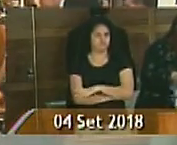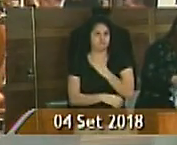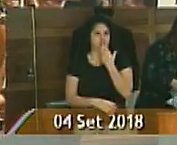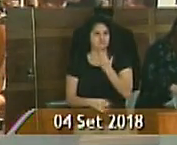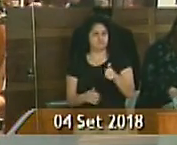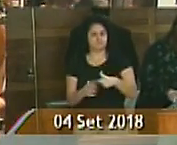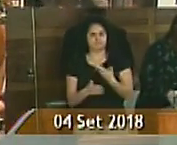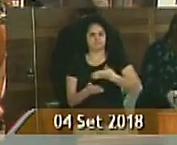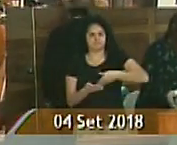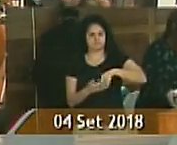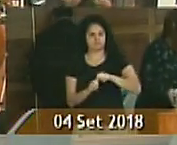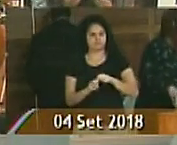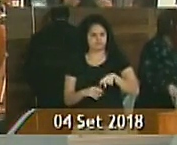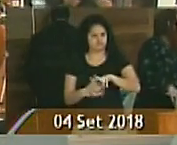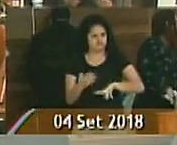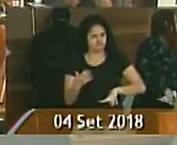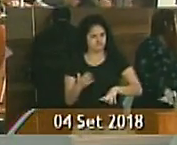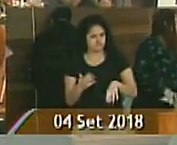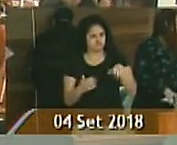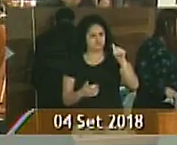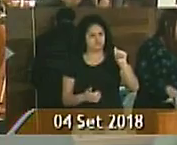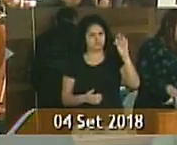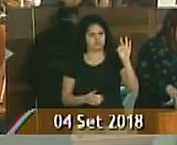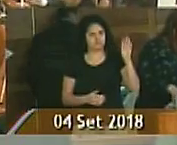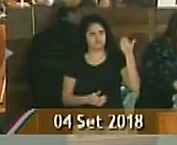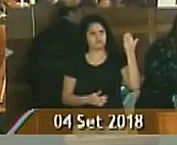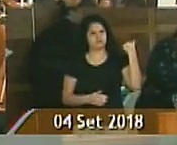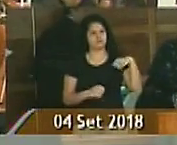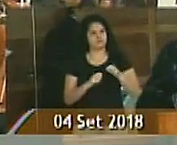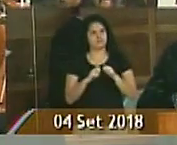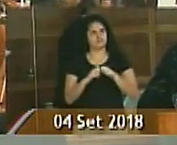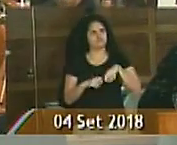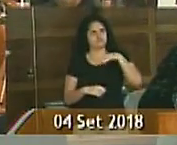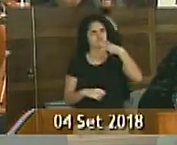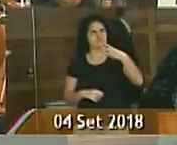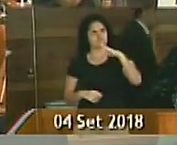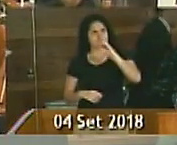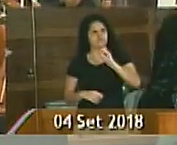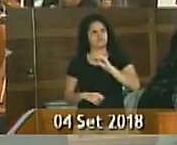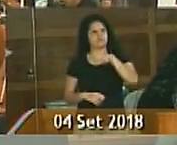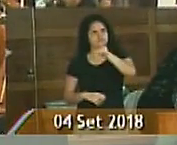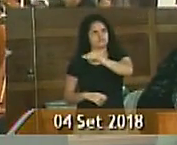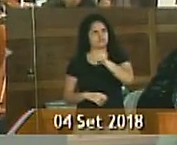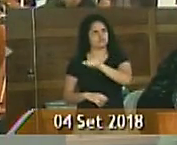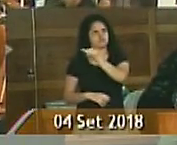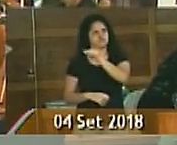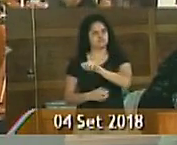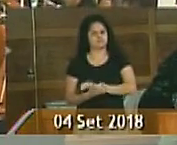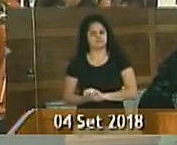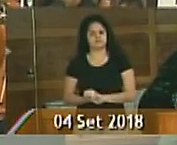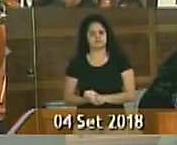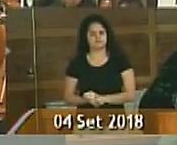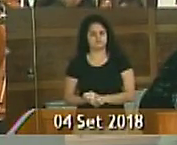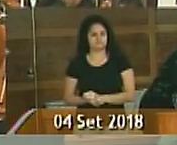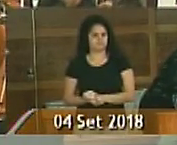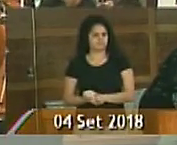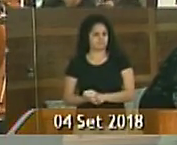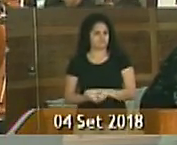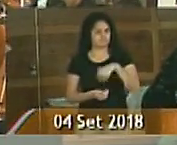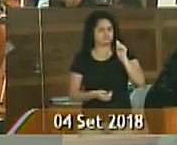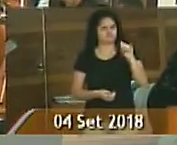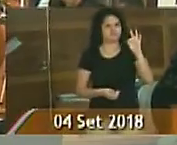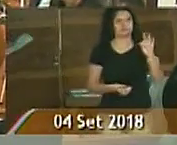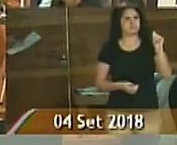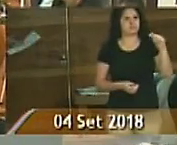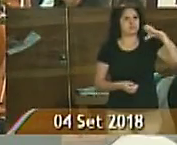Solicito ao segundo secretário que proceda à leitura da ata da sessão anterior, realizada no dia 30/8 do corrente ano. Ata